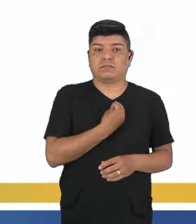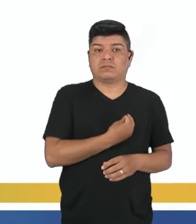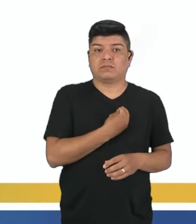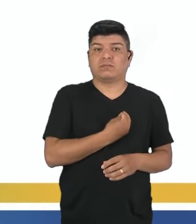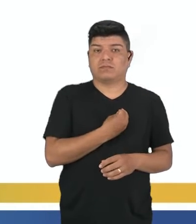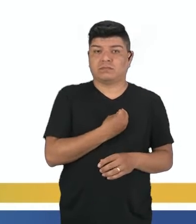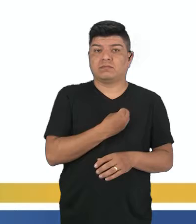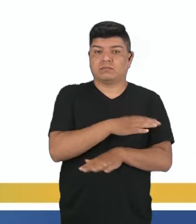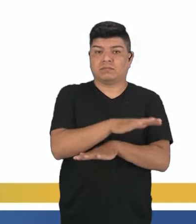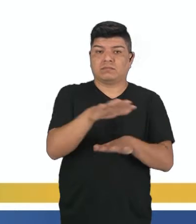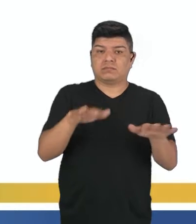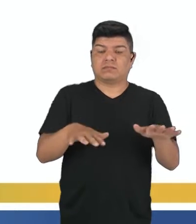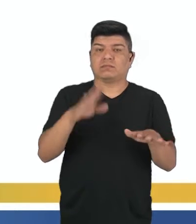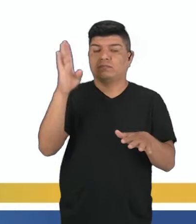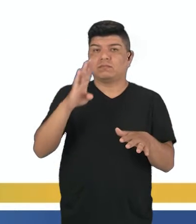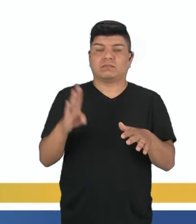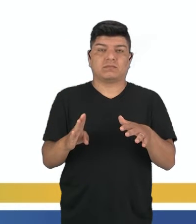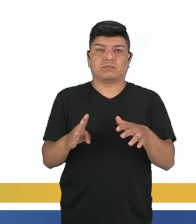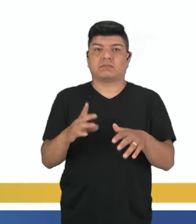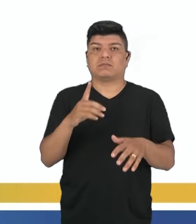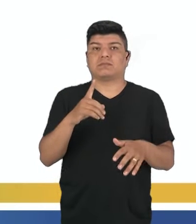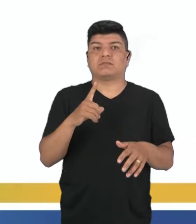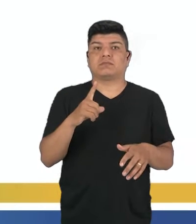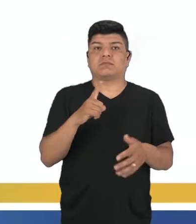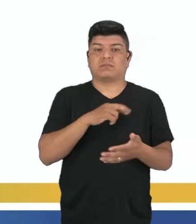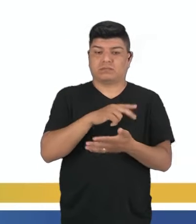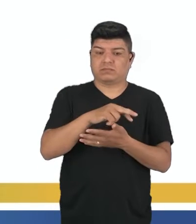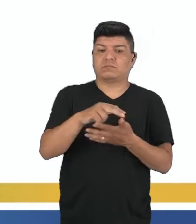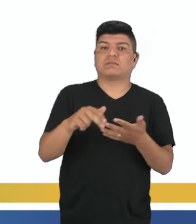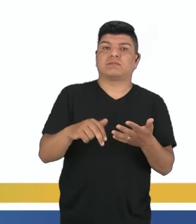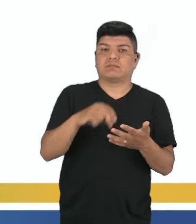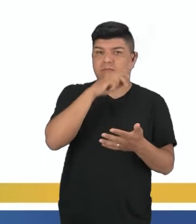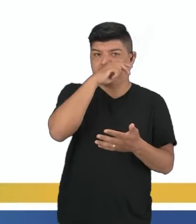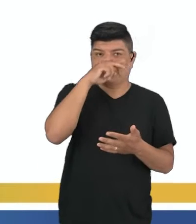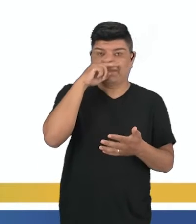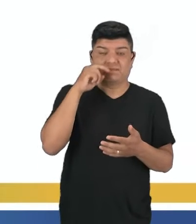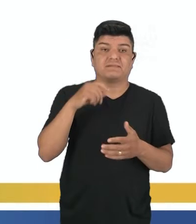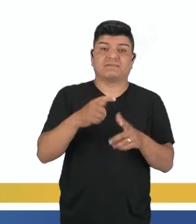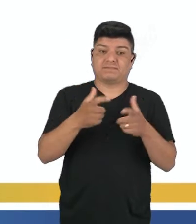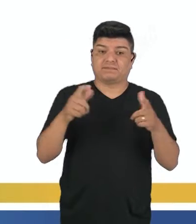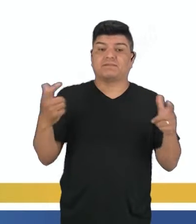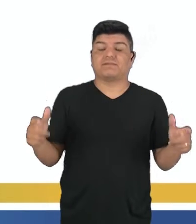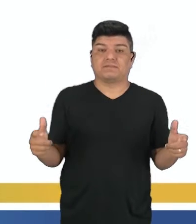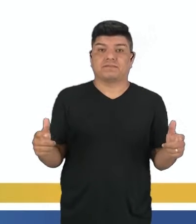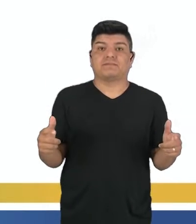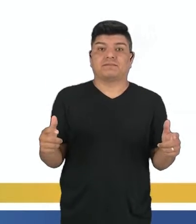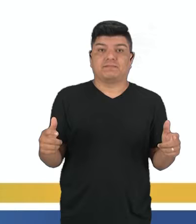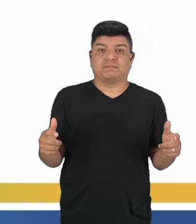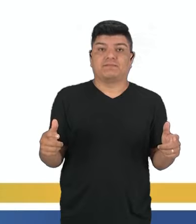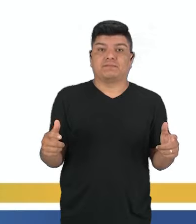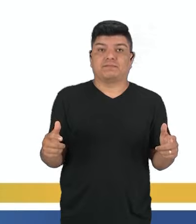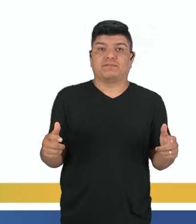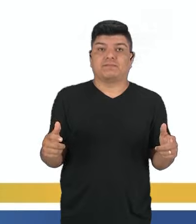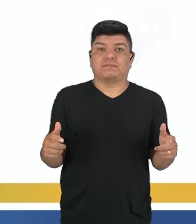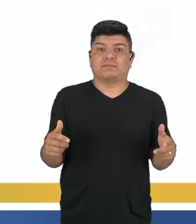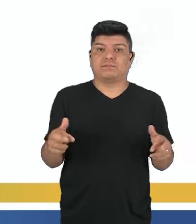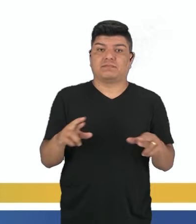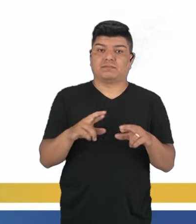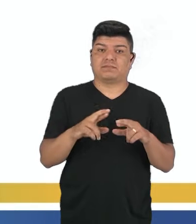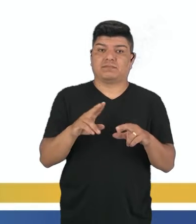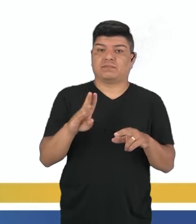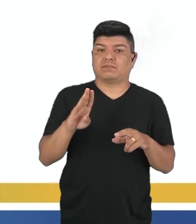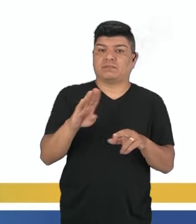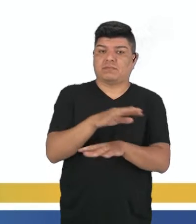nesses biomas. No Brasil, existe uma biodiversidade muito extensa, Existe uma